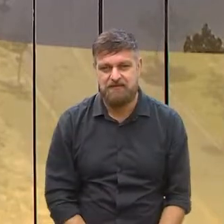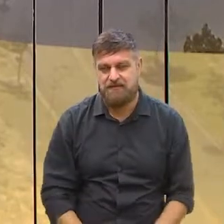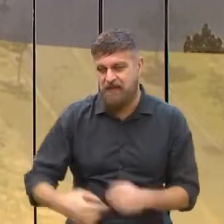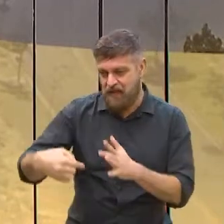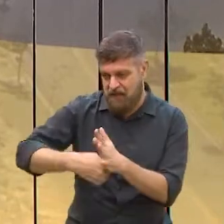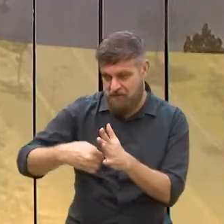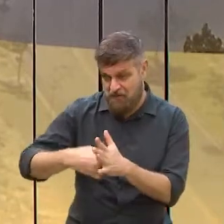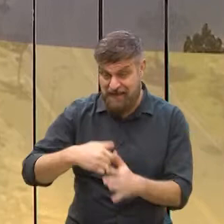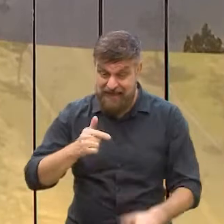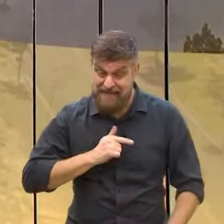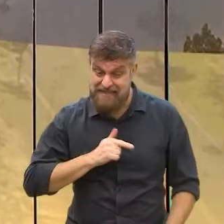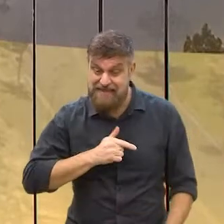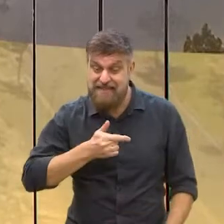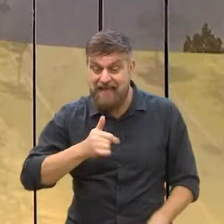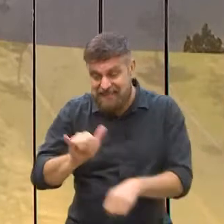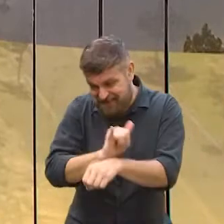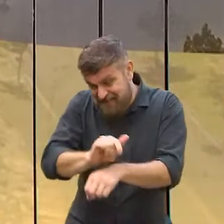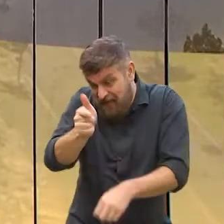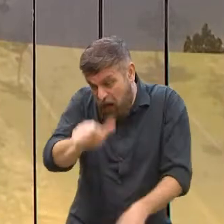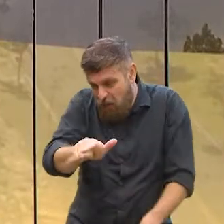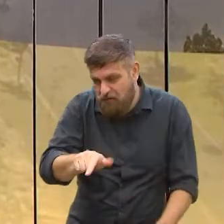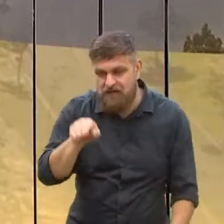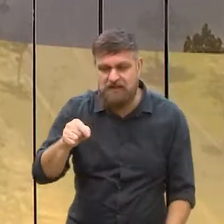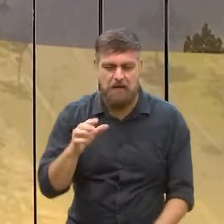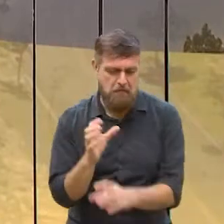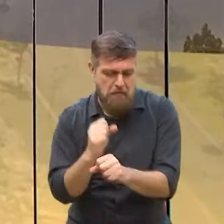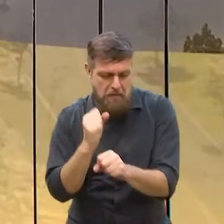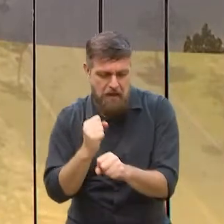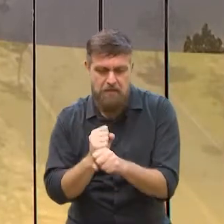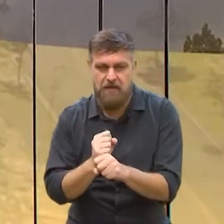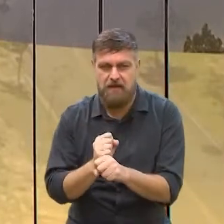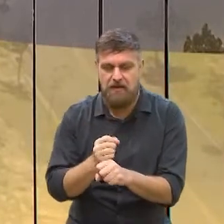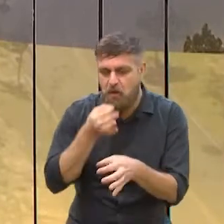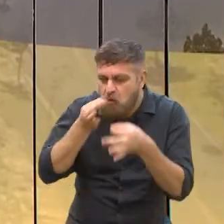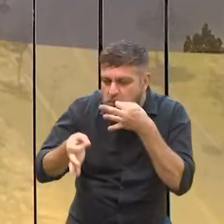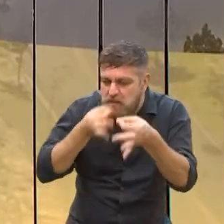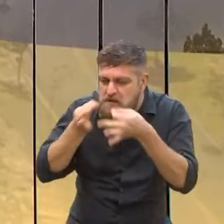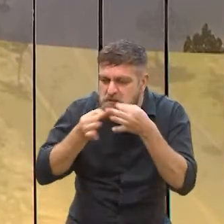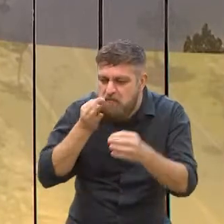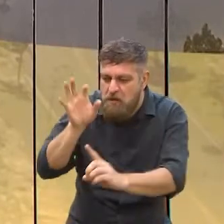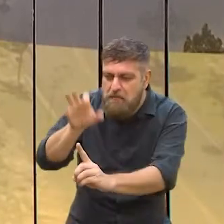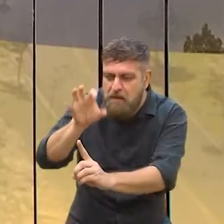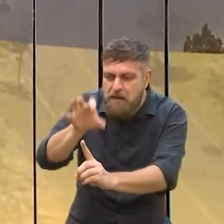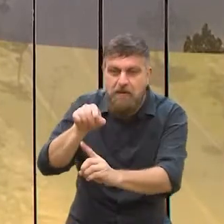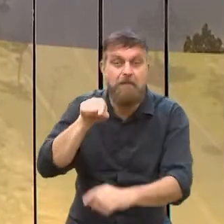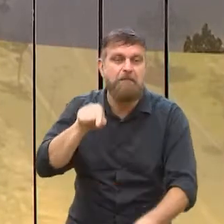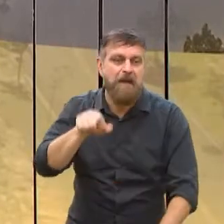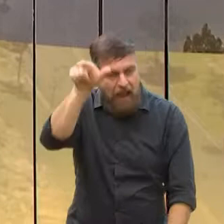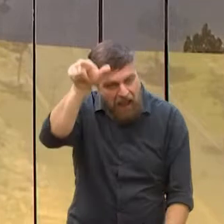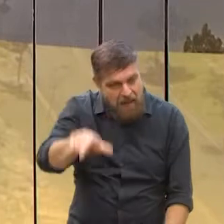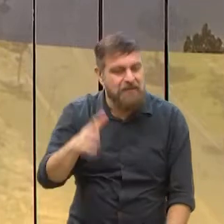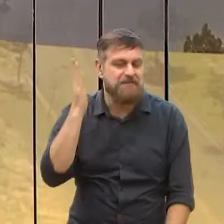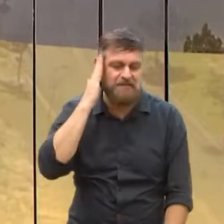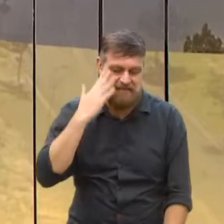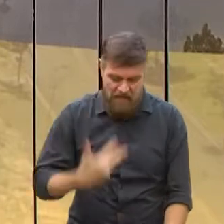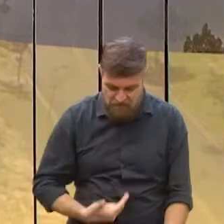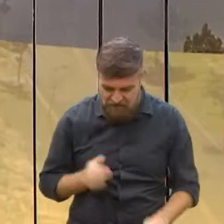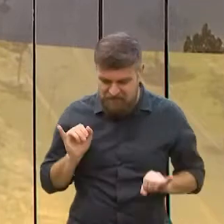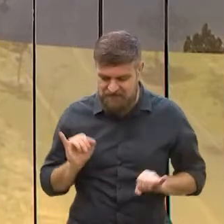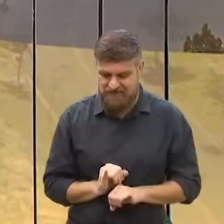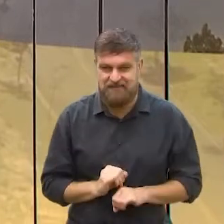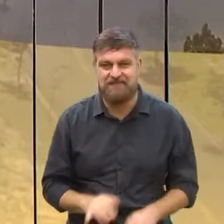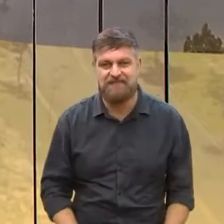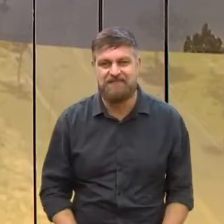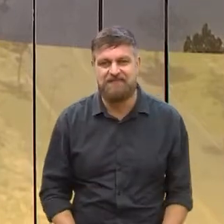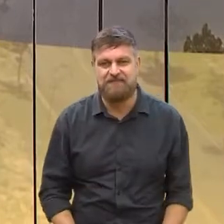ouviram isso, já calcularam um monte de coisa, já fizeram contas, né? Já ouviram muita coisa. Eles sabem que tem que ser. E eles falam, puxa, pelo amor de